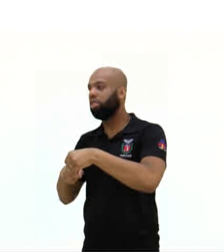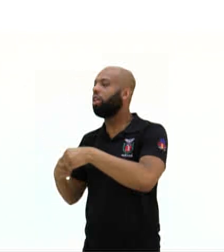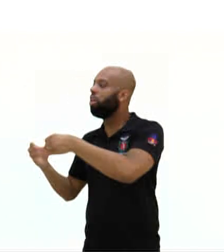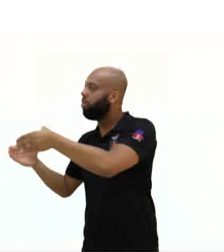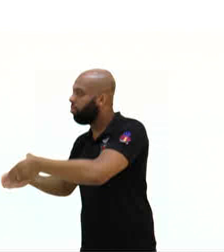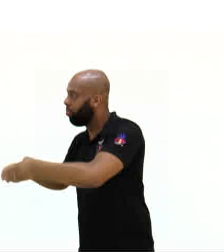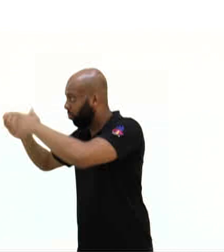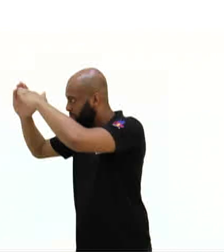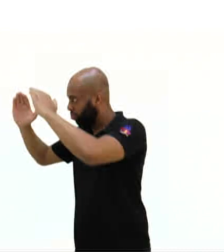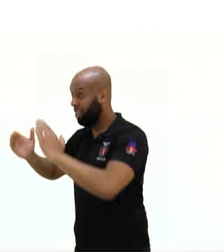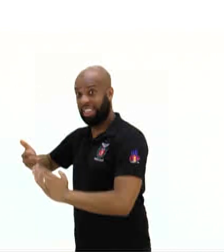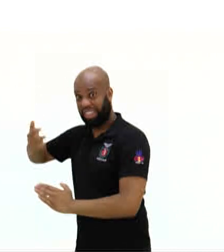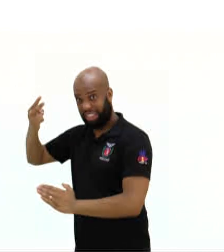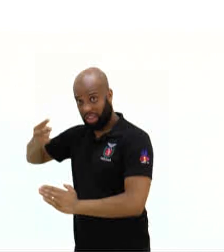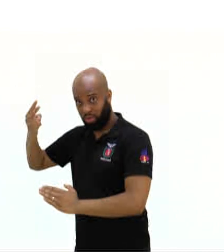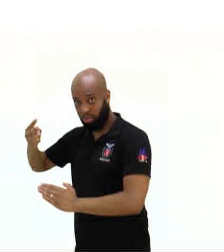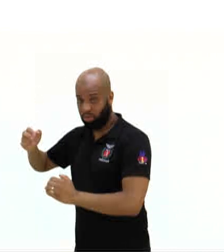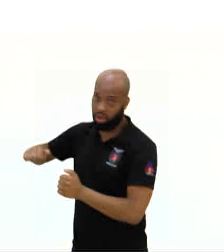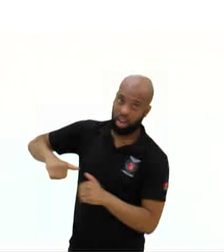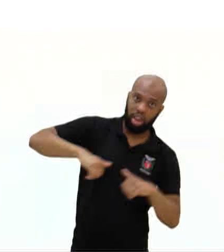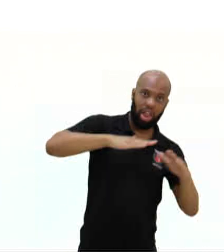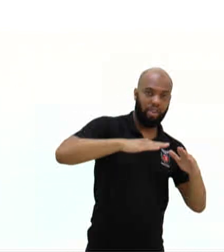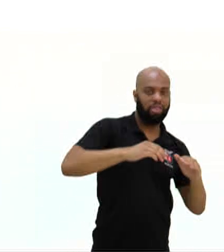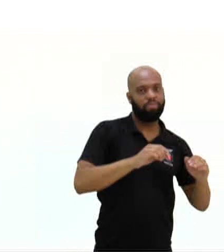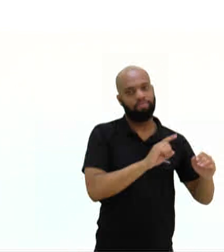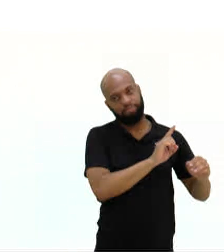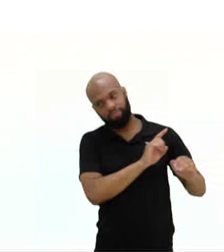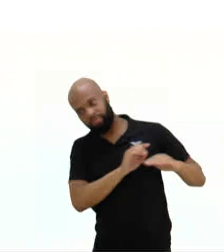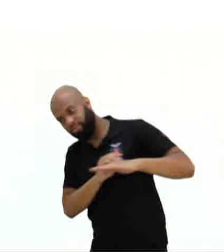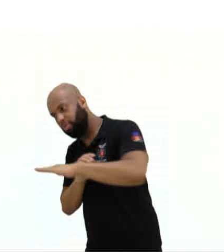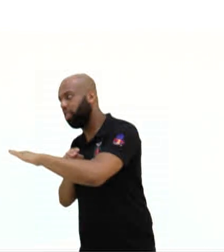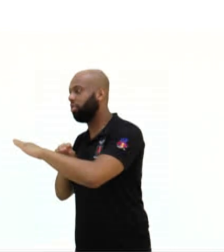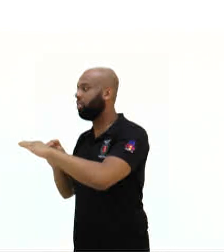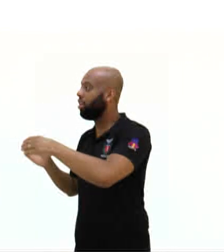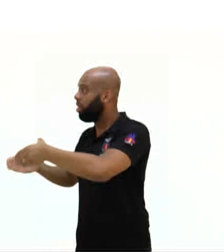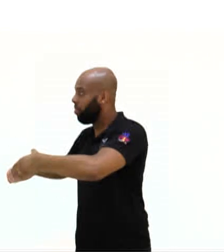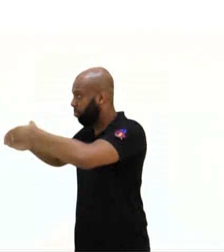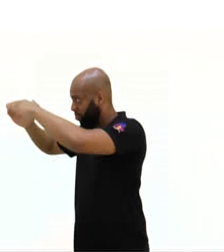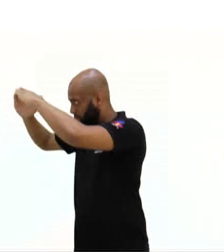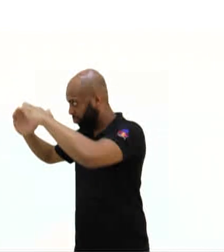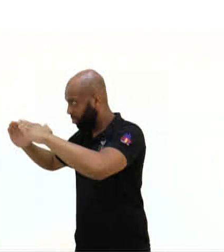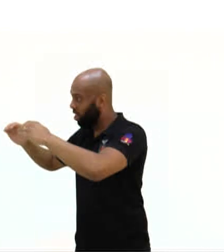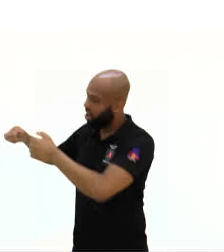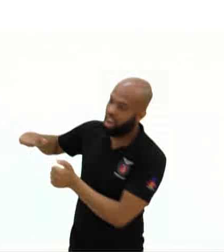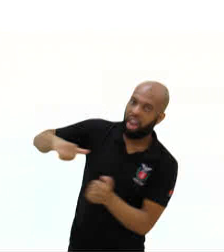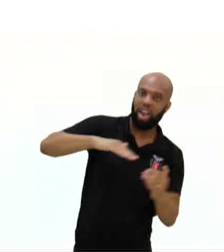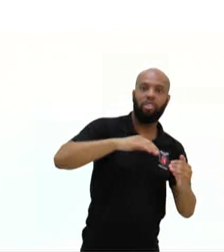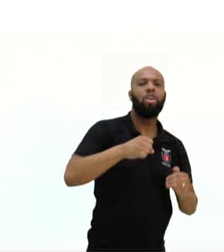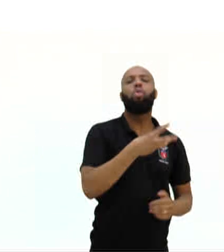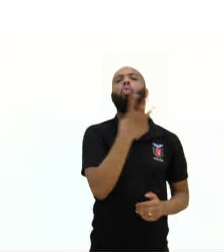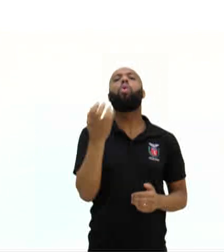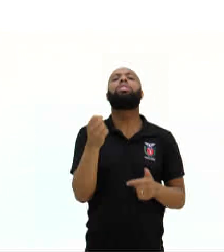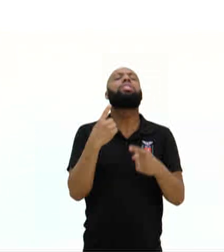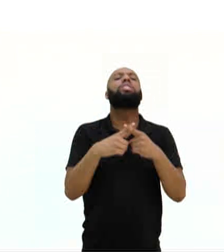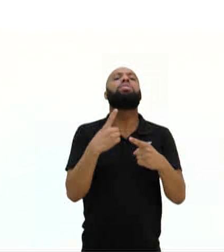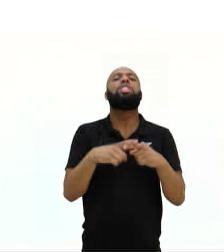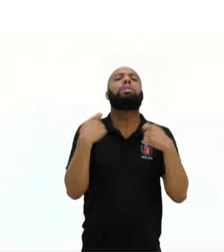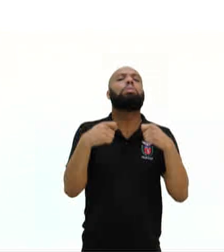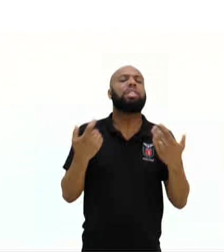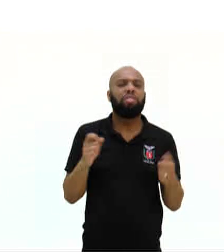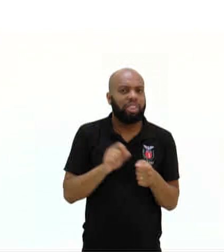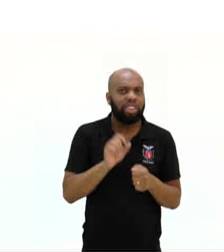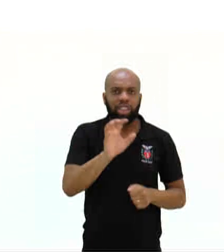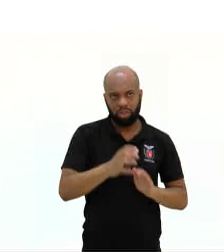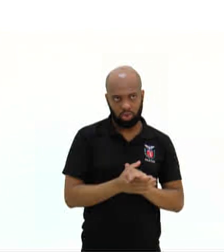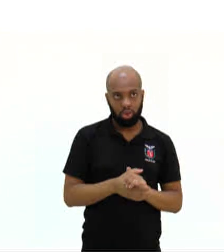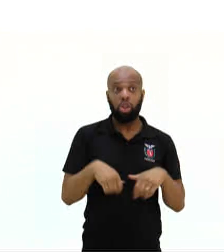viagens esse caminhão terá que fazer? E aqui, observe que o exercício está pedindo para usar o π, certo? Utilizar o π como valor